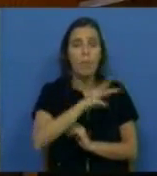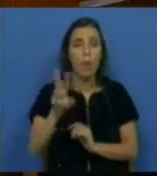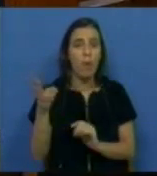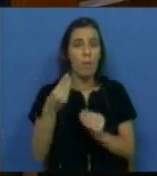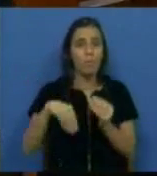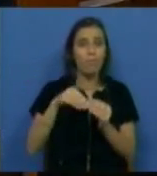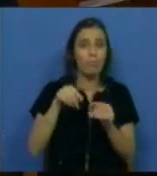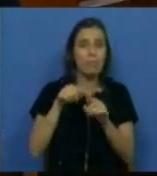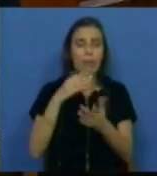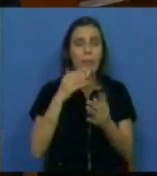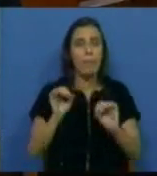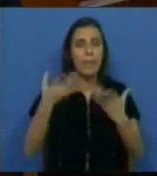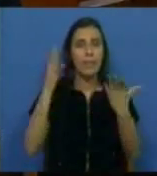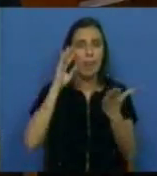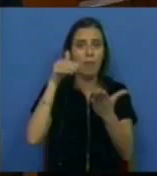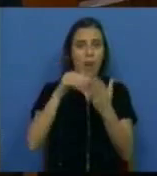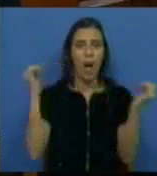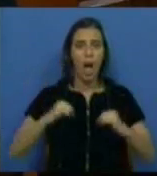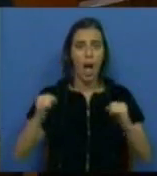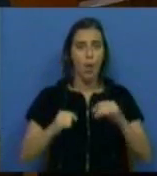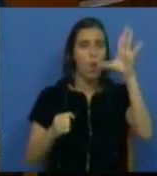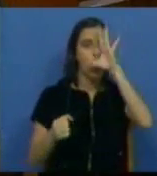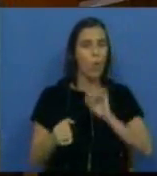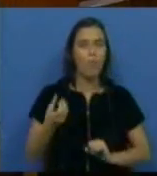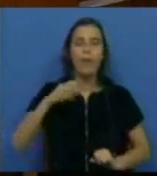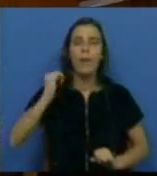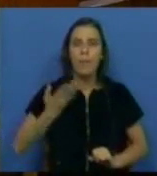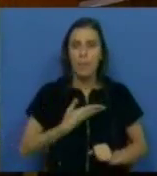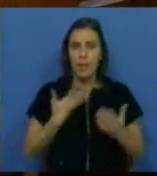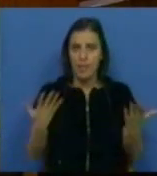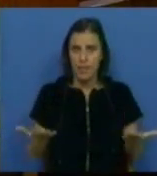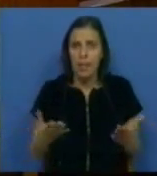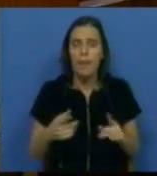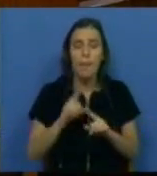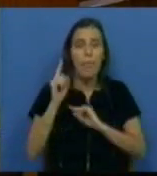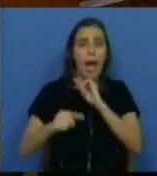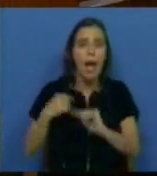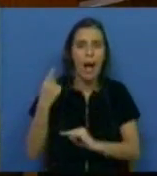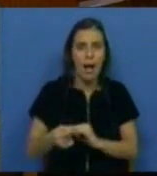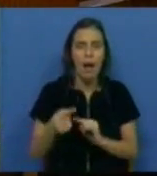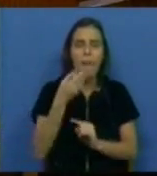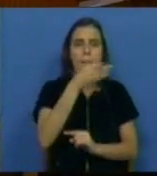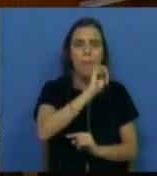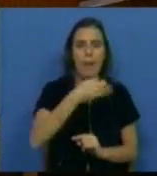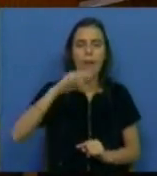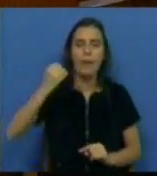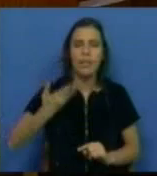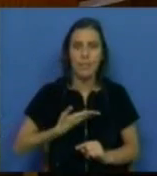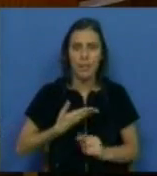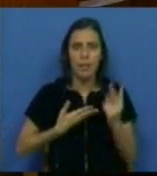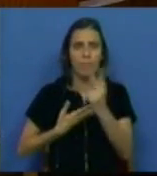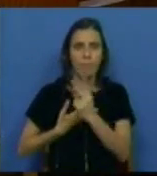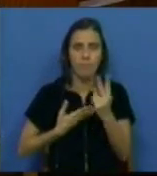euros, principal resultado do acordo entre o Governo e o PSD. Amanhã, PS e